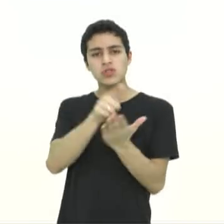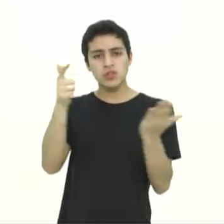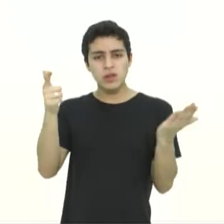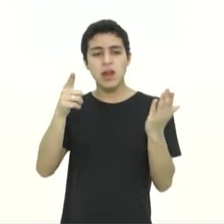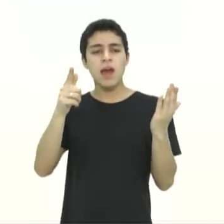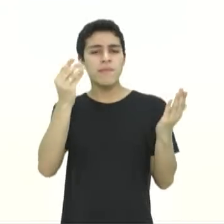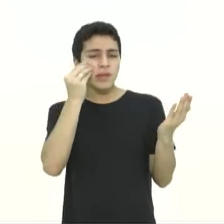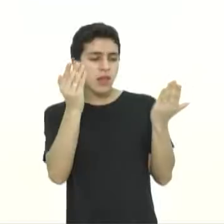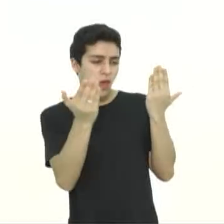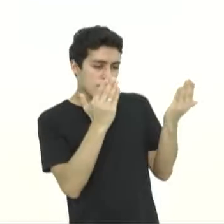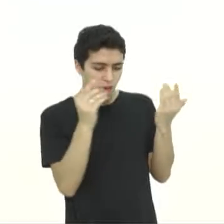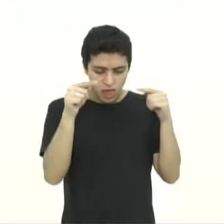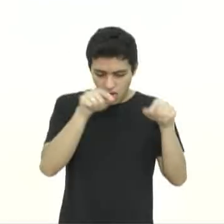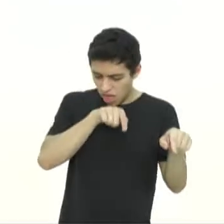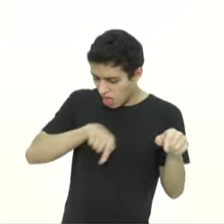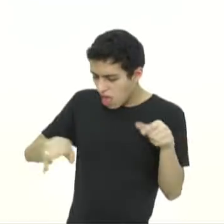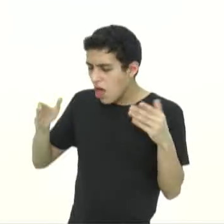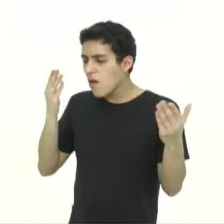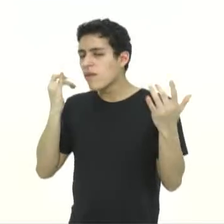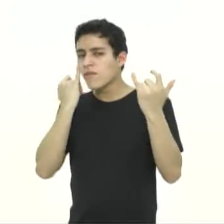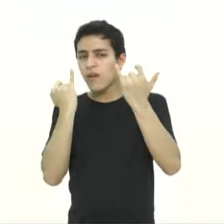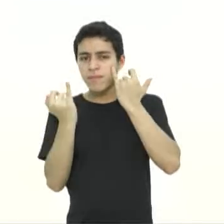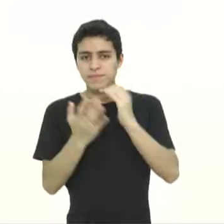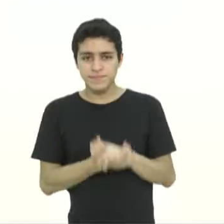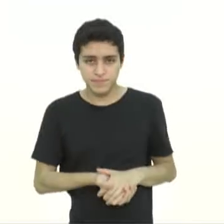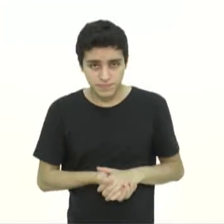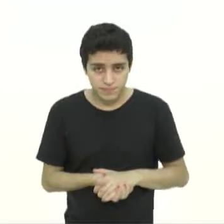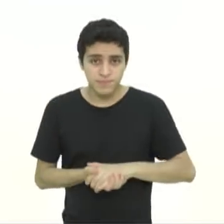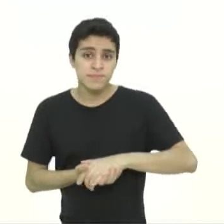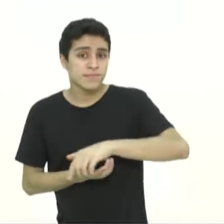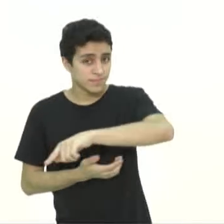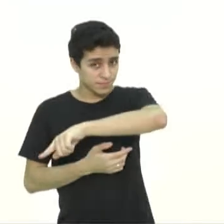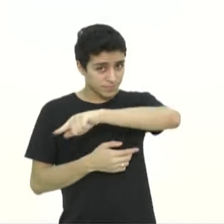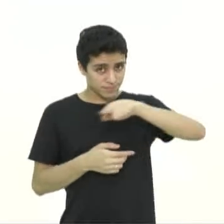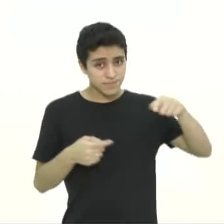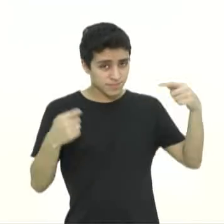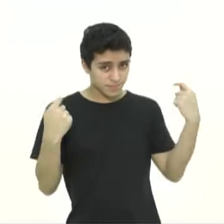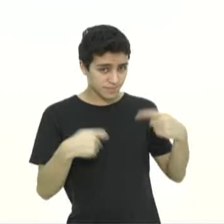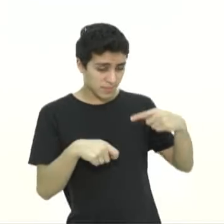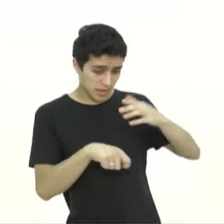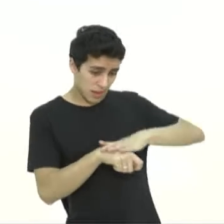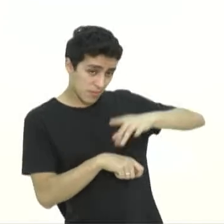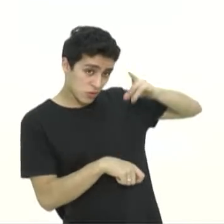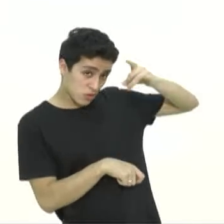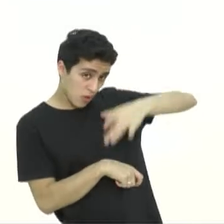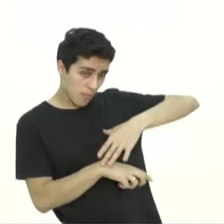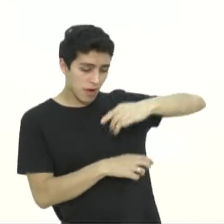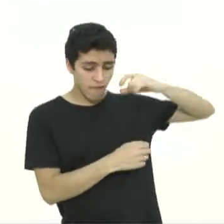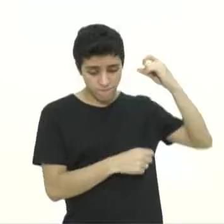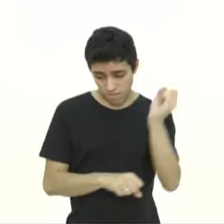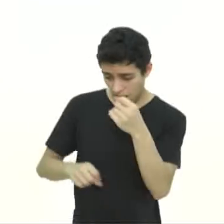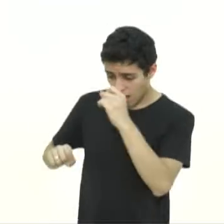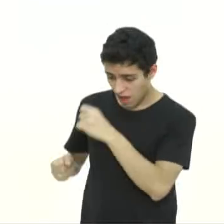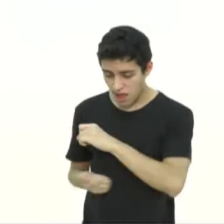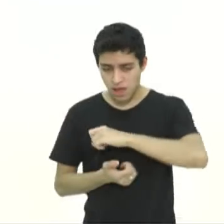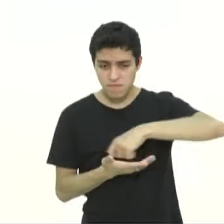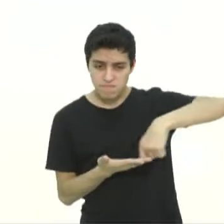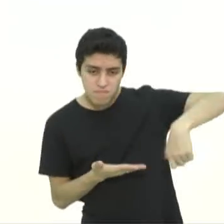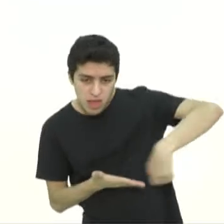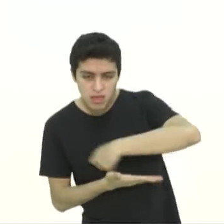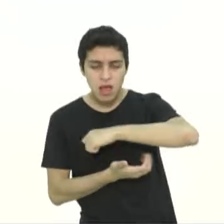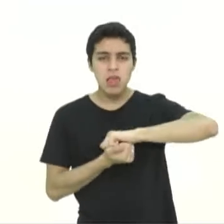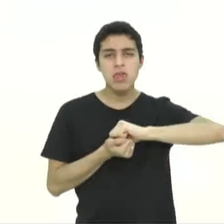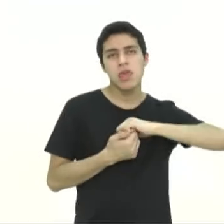as informações. Também precisa sobrar tempo para varrer, passar, lavar